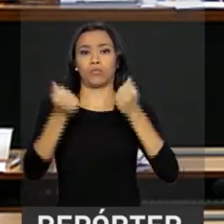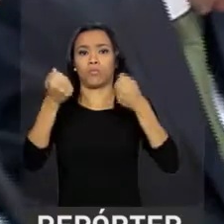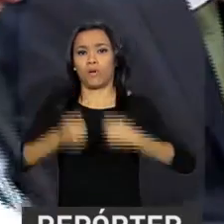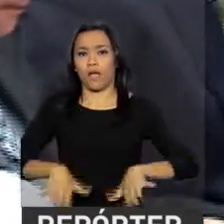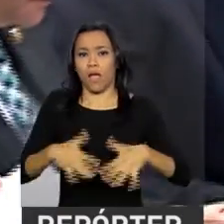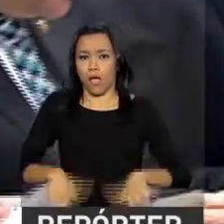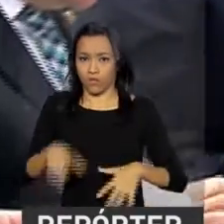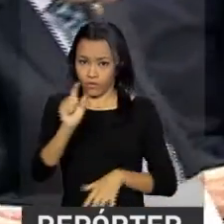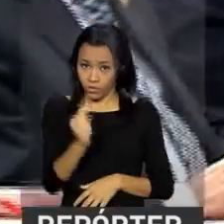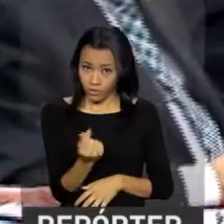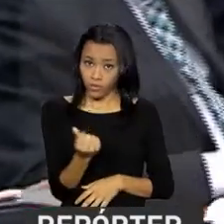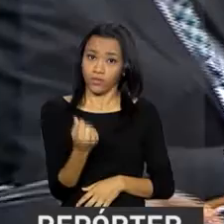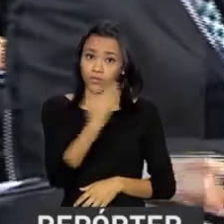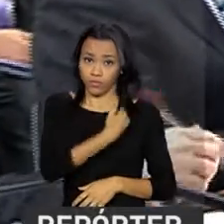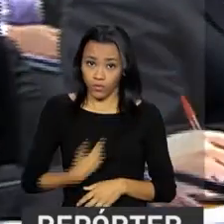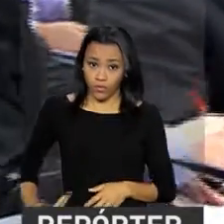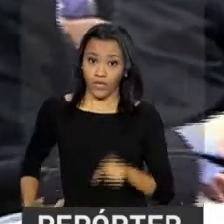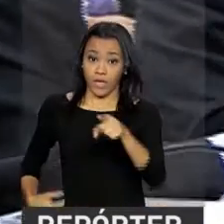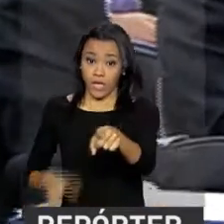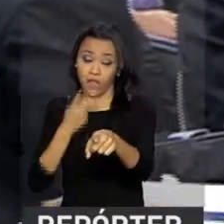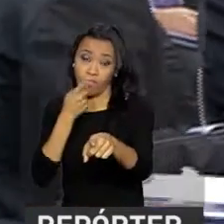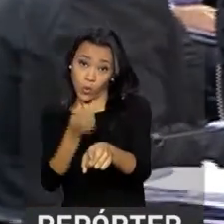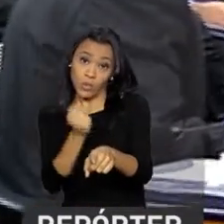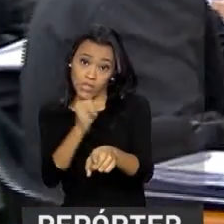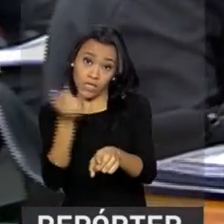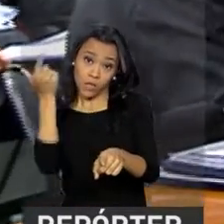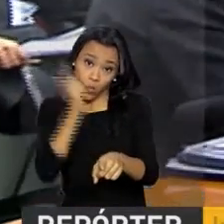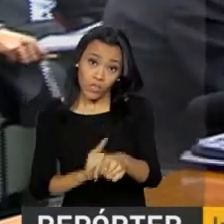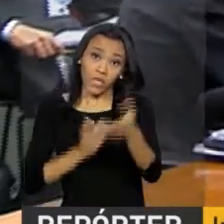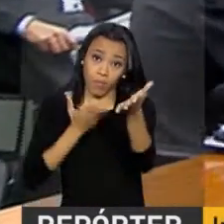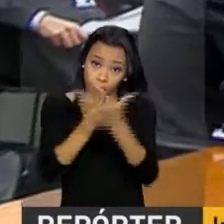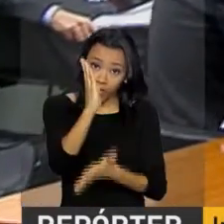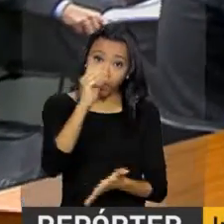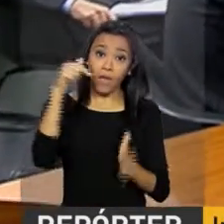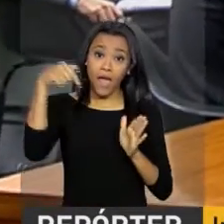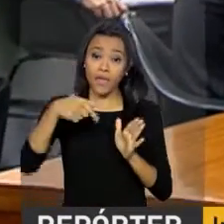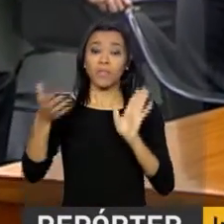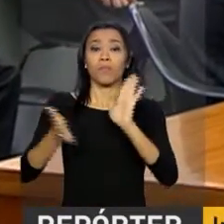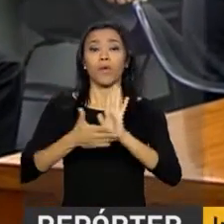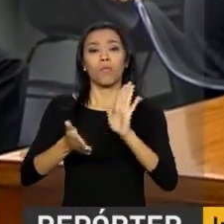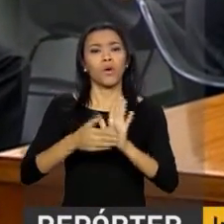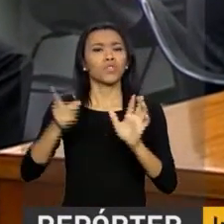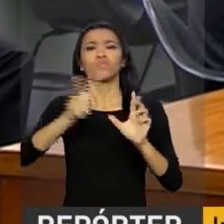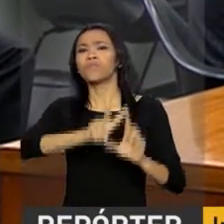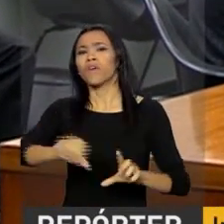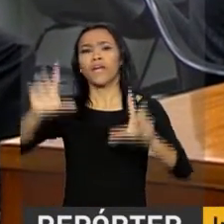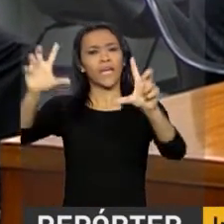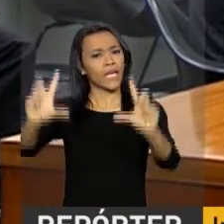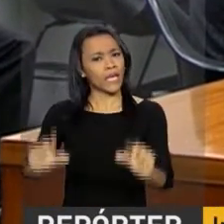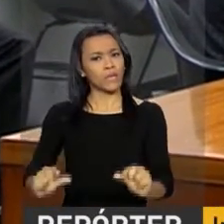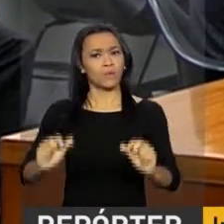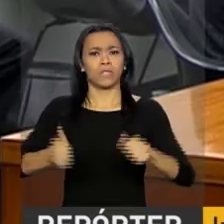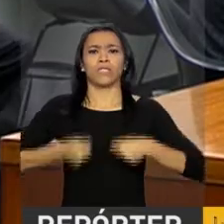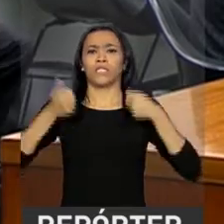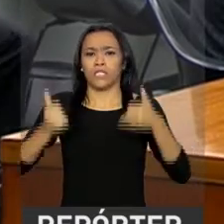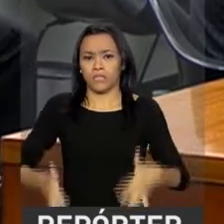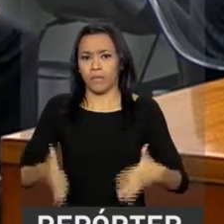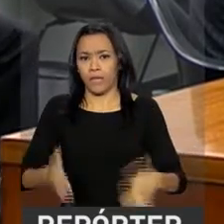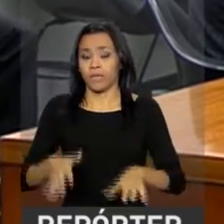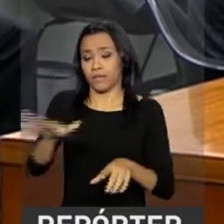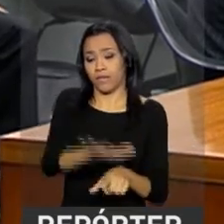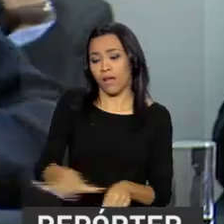públicos. Diogo Oliveira afirmou que, se aprovada, esta proposta não vai reduzir as despesas mínimas de saúde